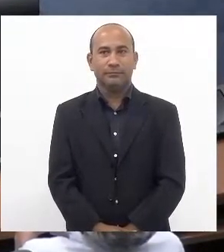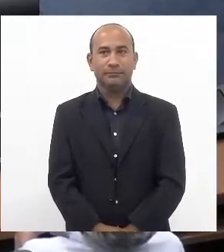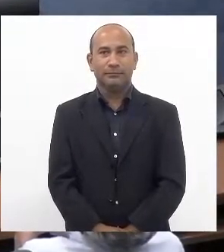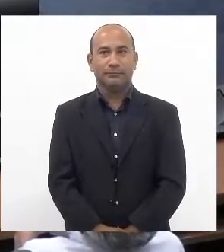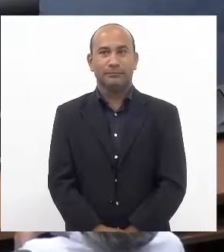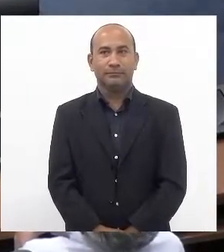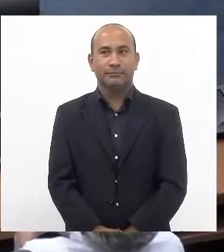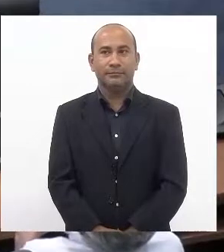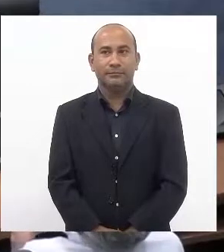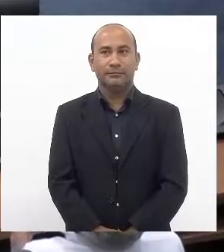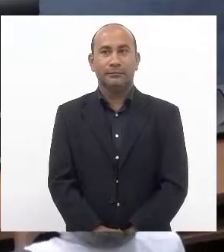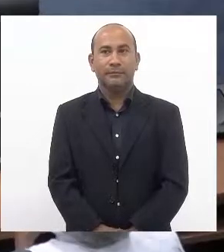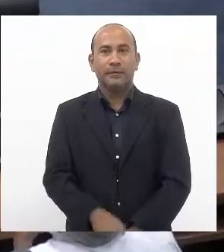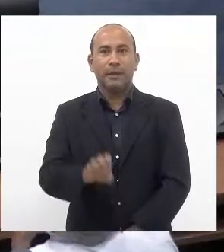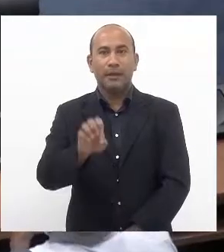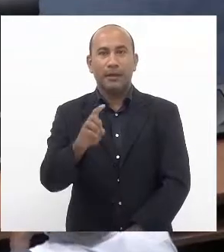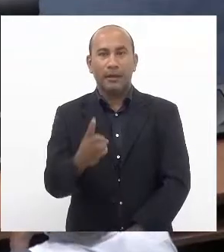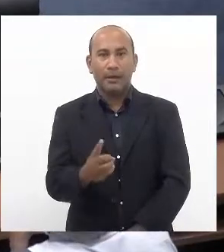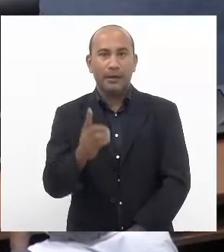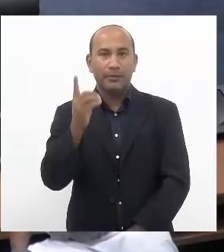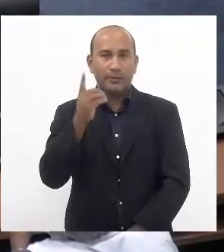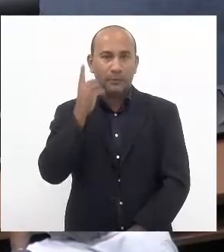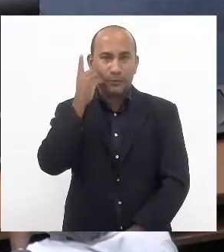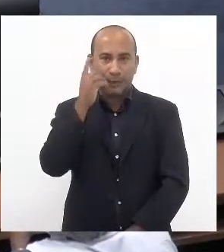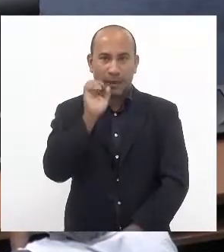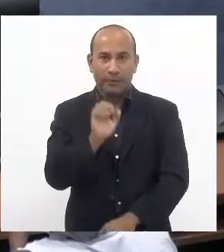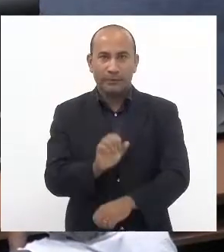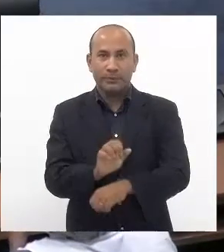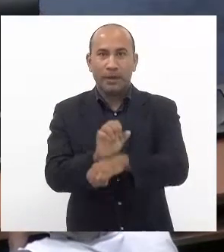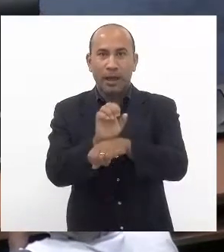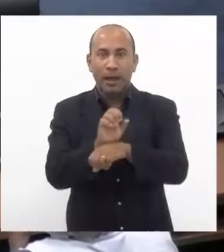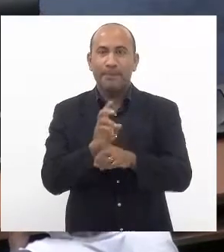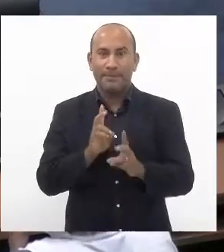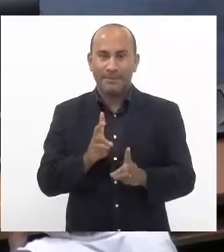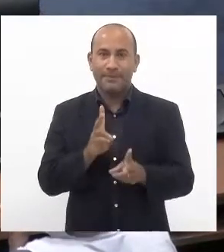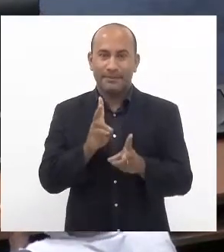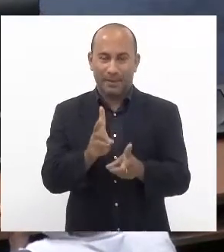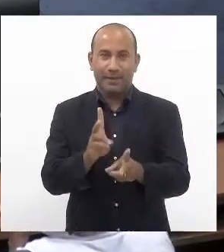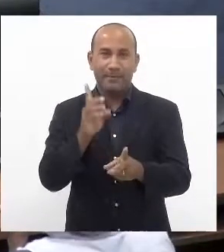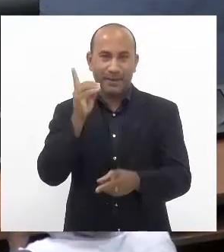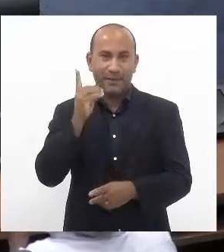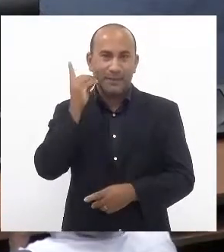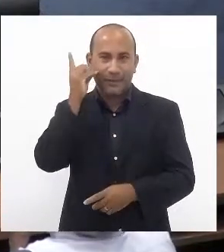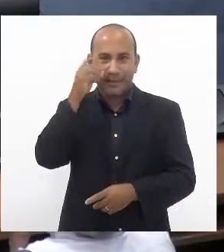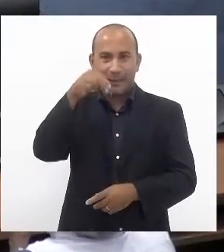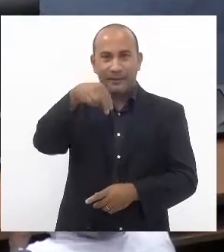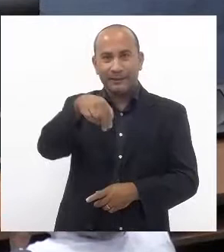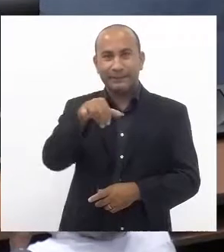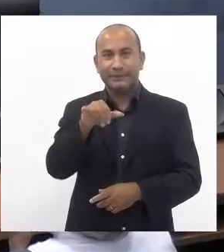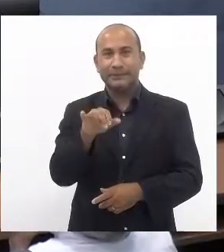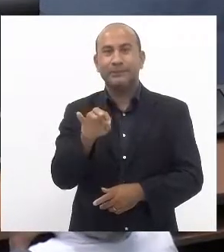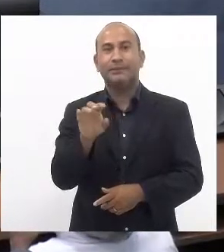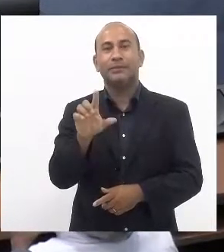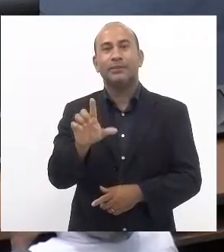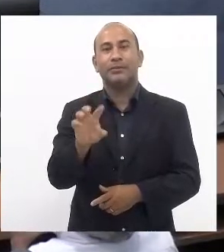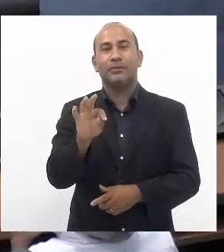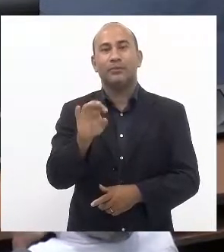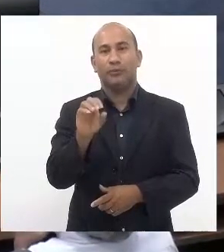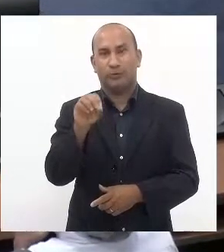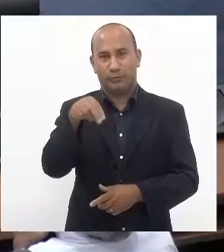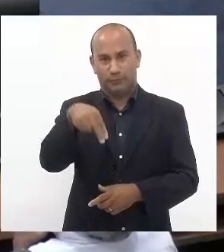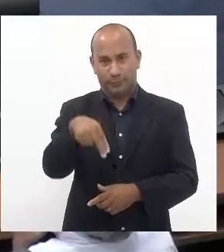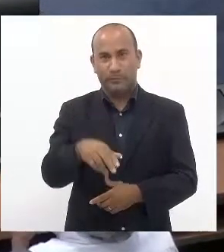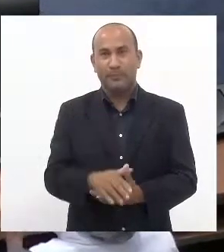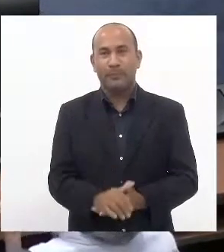O ex-deputado estadual, mas sempre deputado, Newton Salomão. Falta